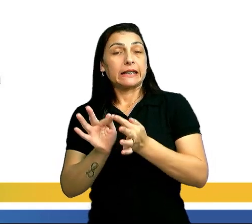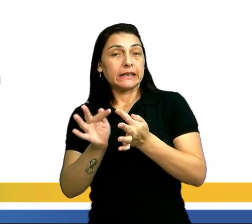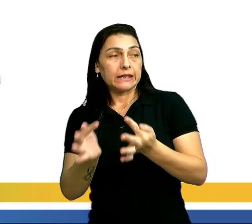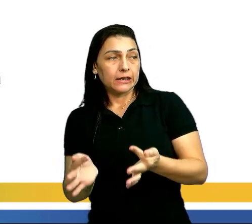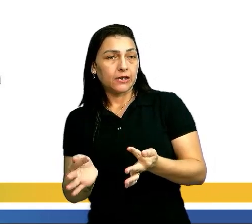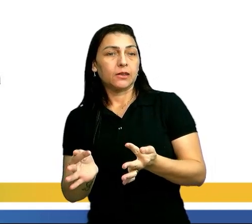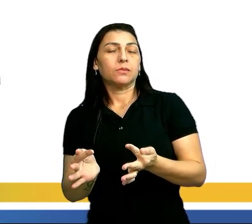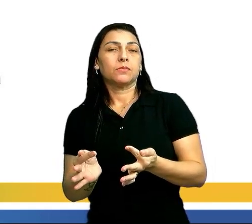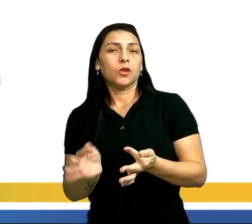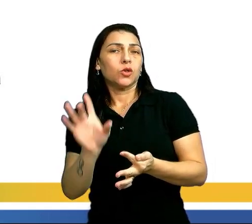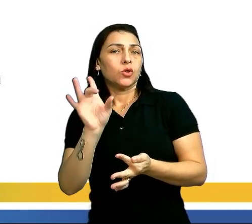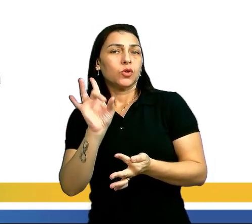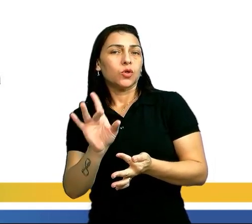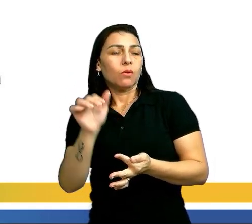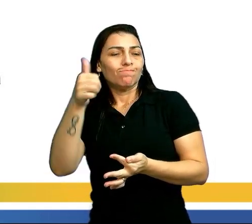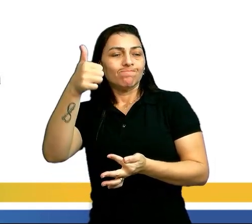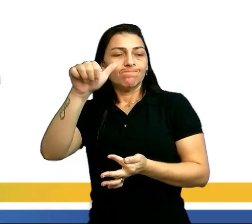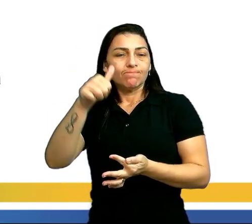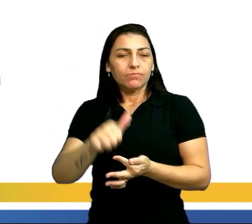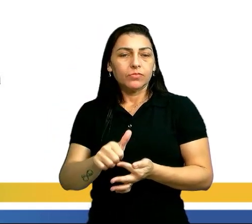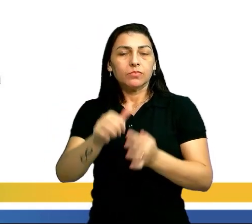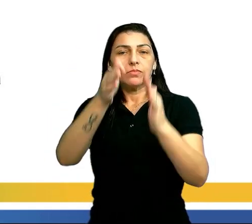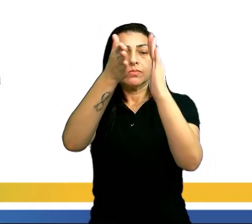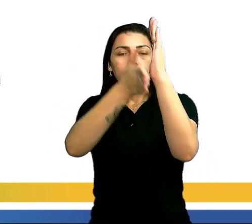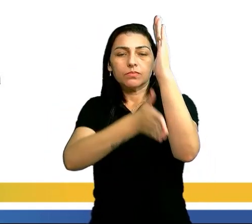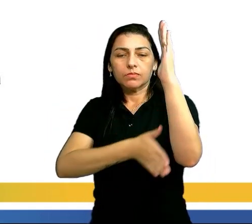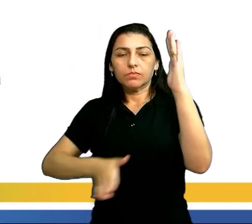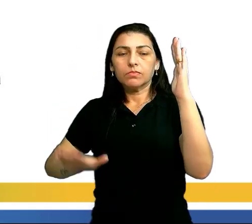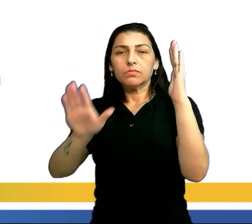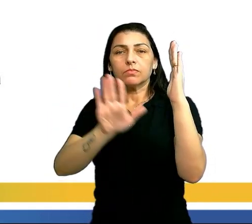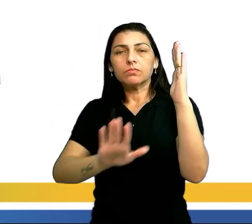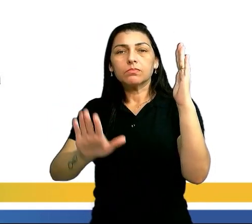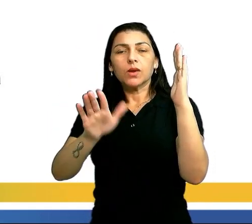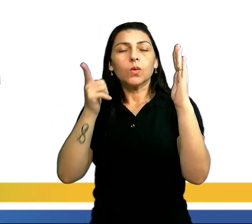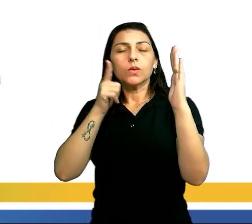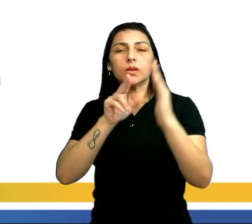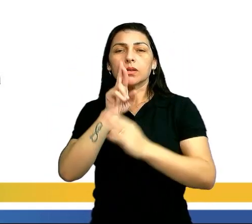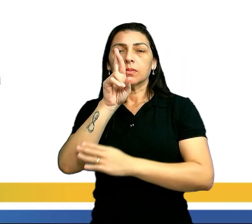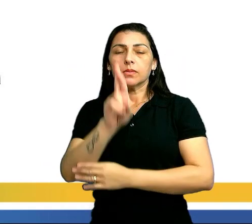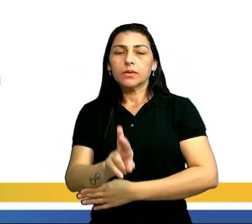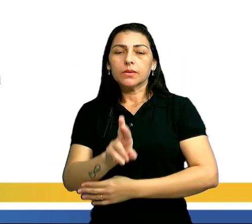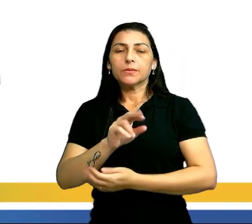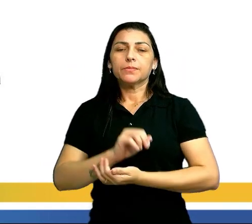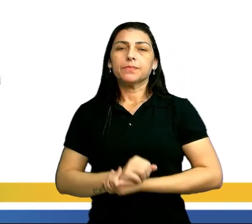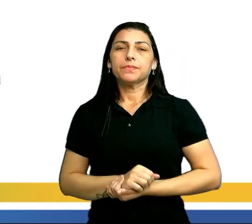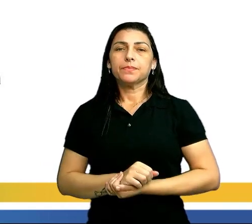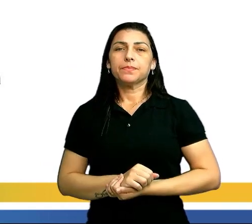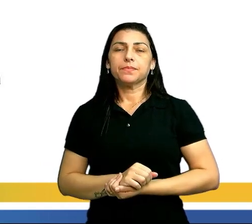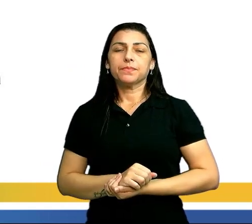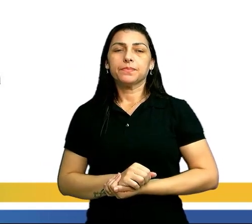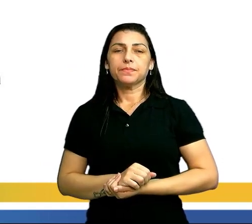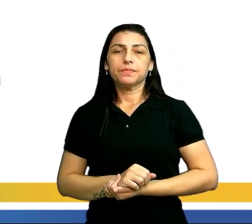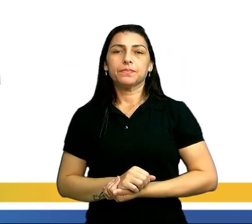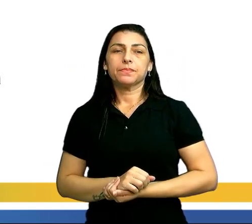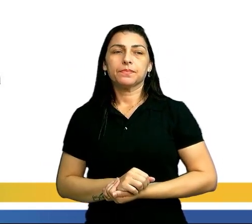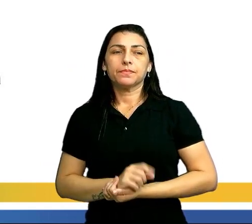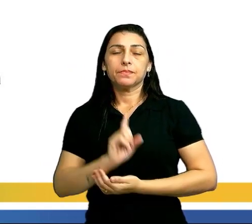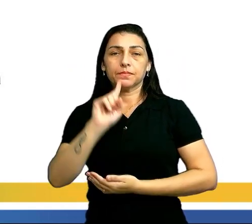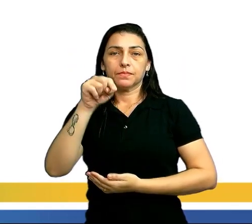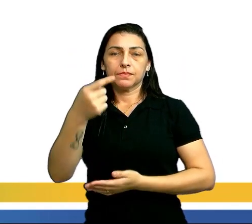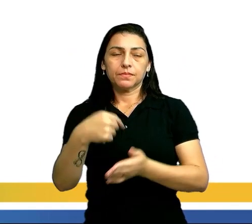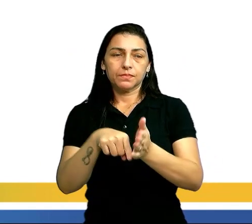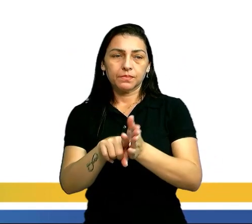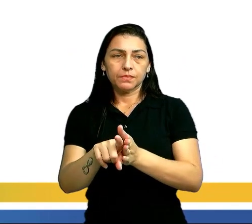simples que é só analisar o plano cartesiano para resolvê-la. Vamos para a